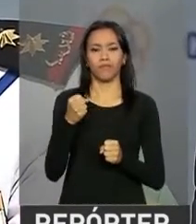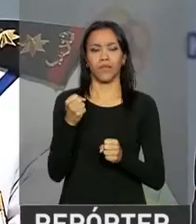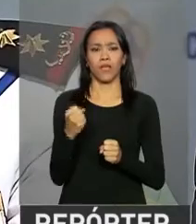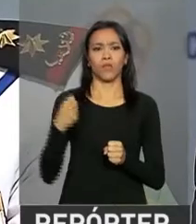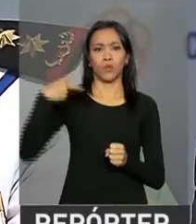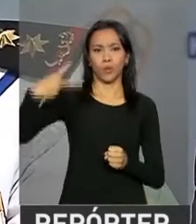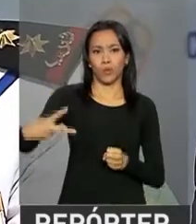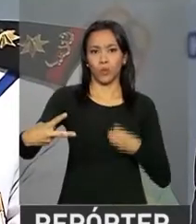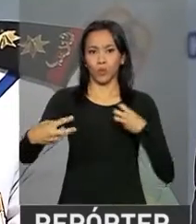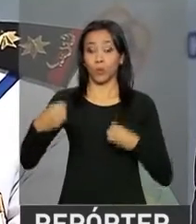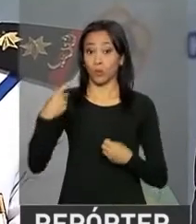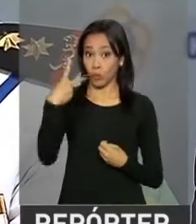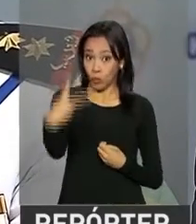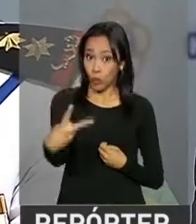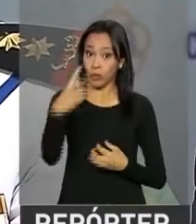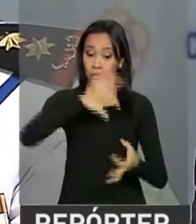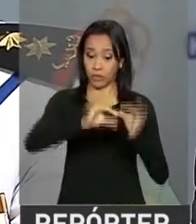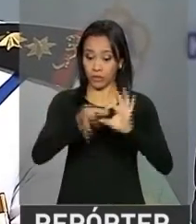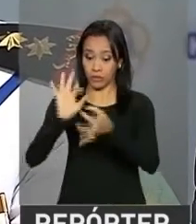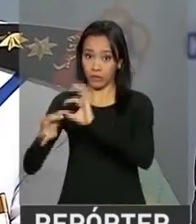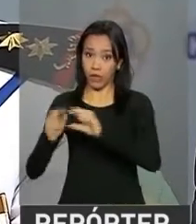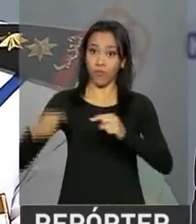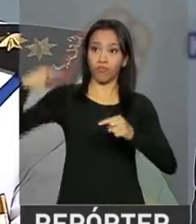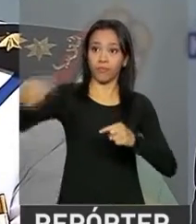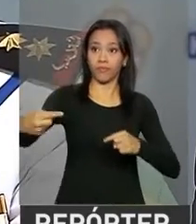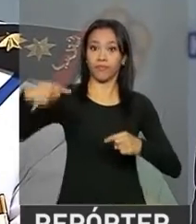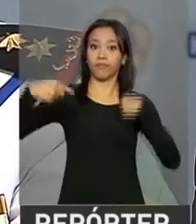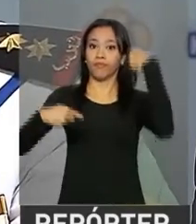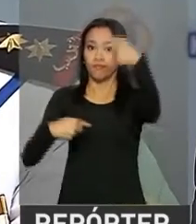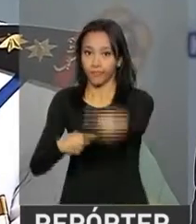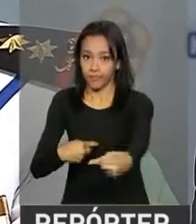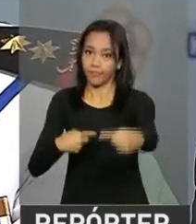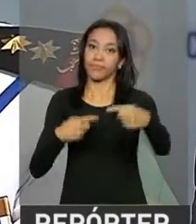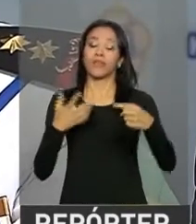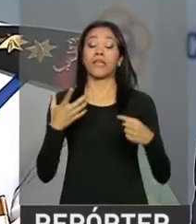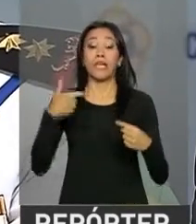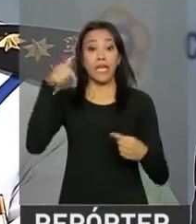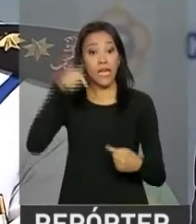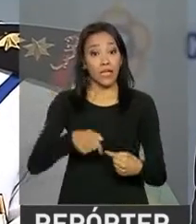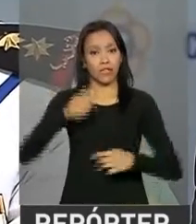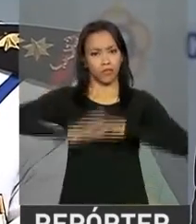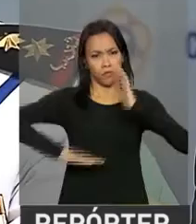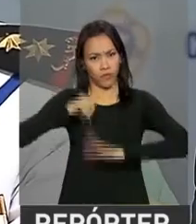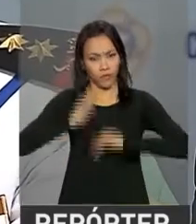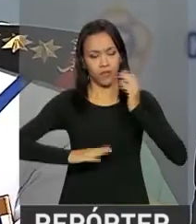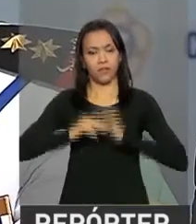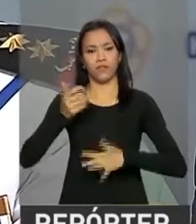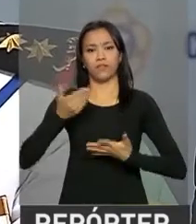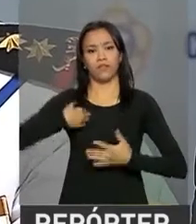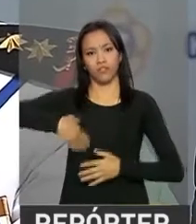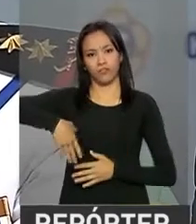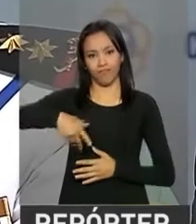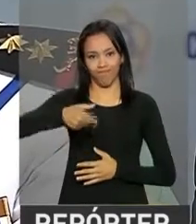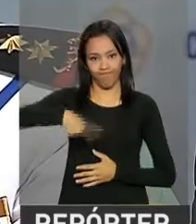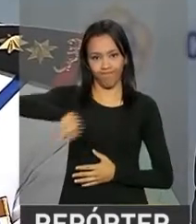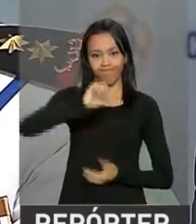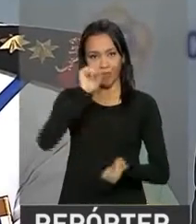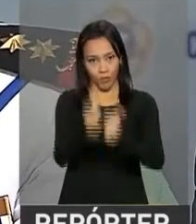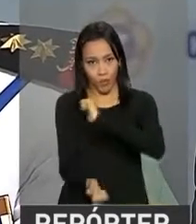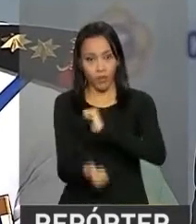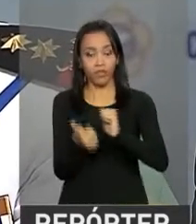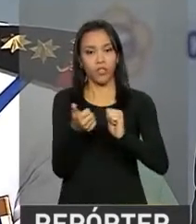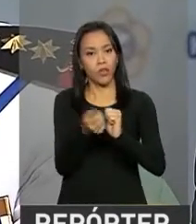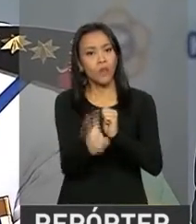a frente e para que esse rendimento dos atletas egressos do programa possam